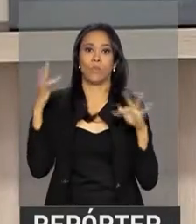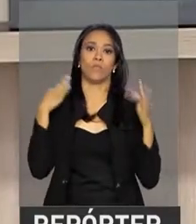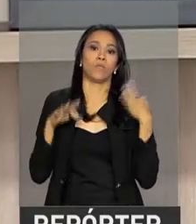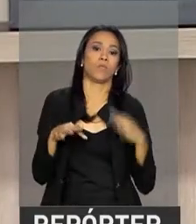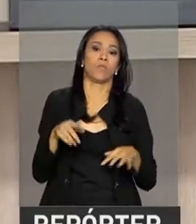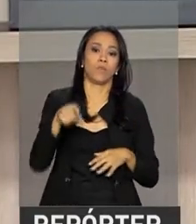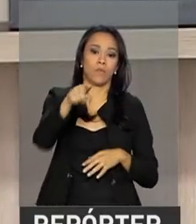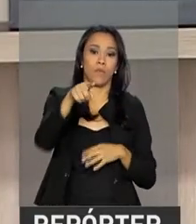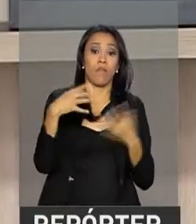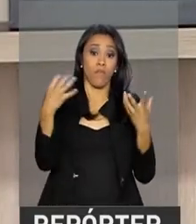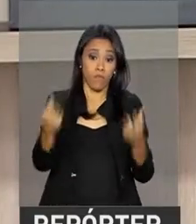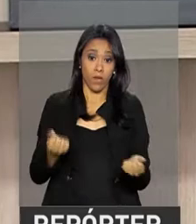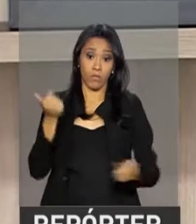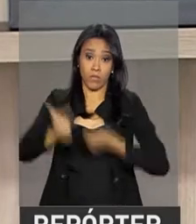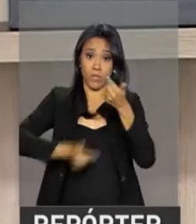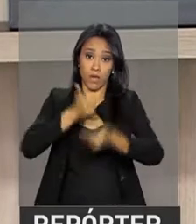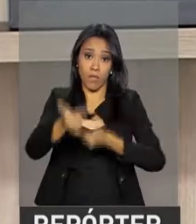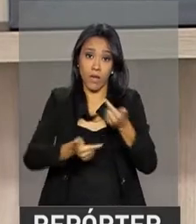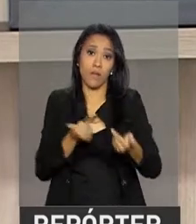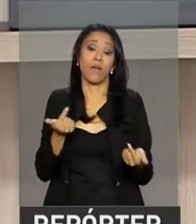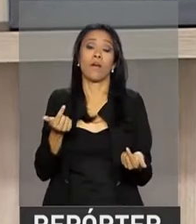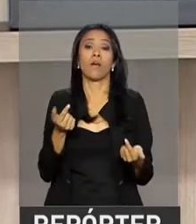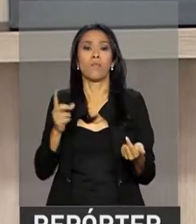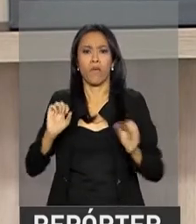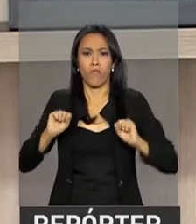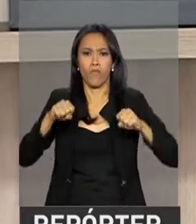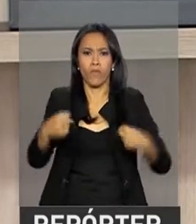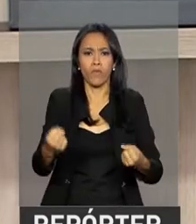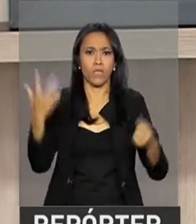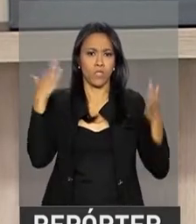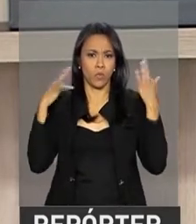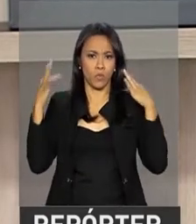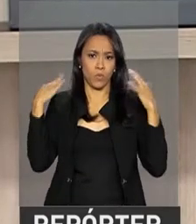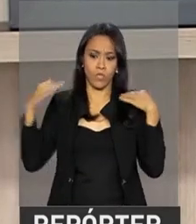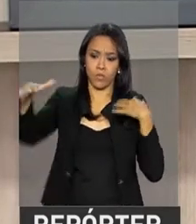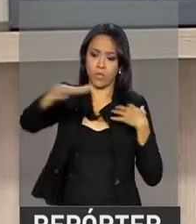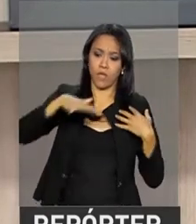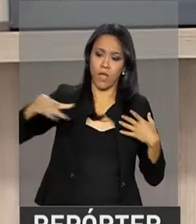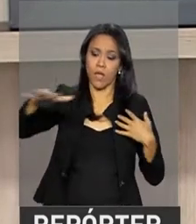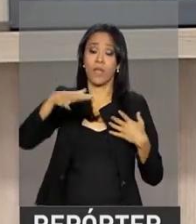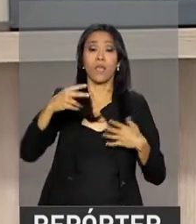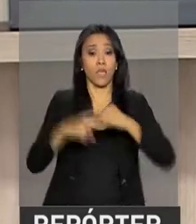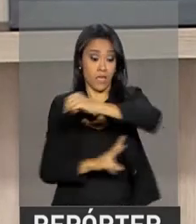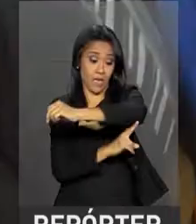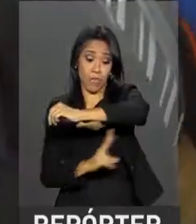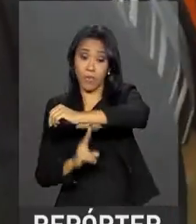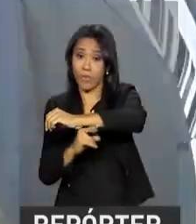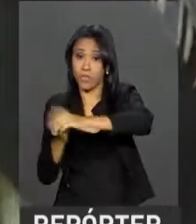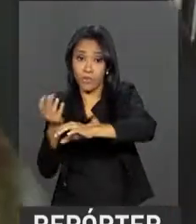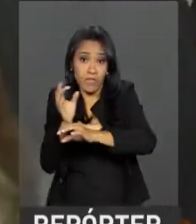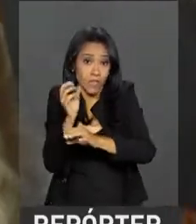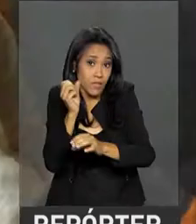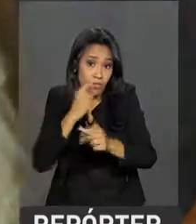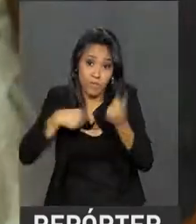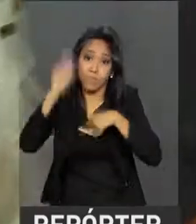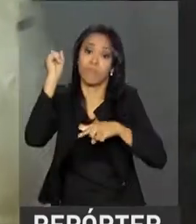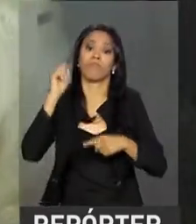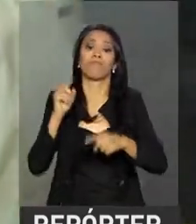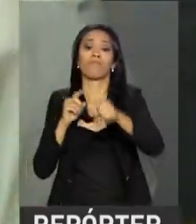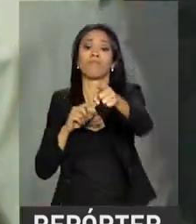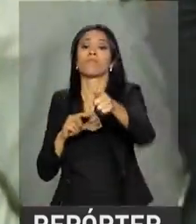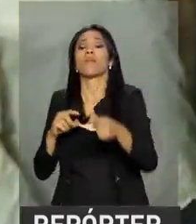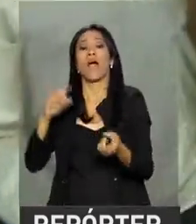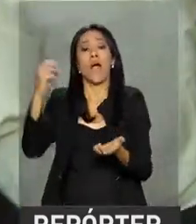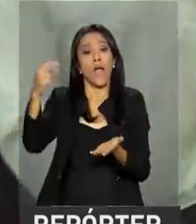trabalhar na nossa gestão a questão do fortalecimento do turismo ea ponte vai ser realmente um sucesso após a assinatura da ordem